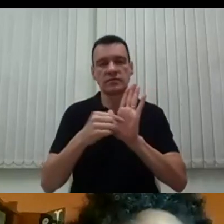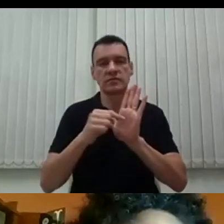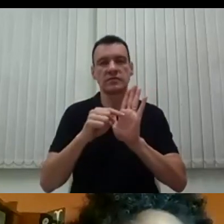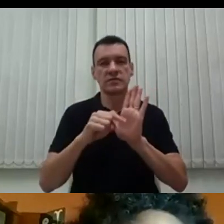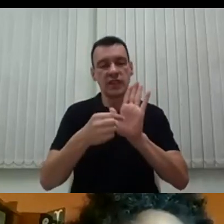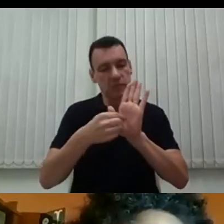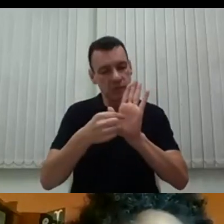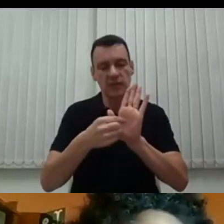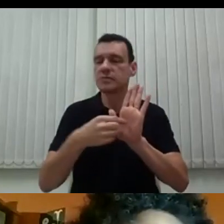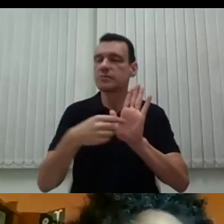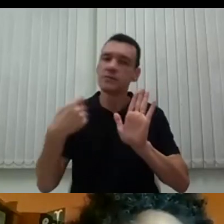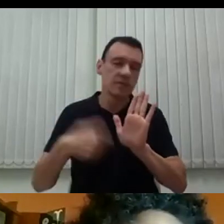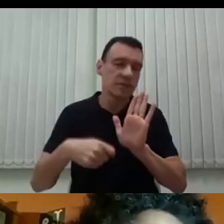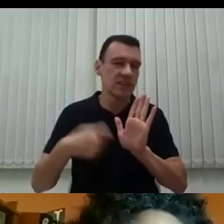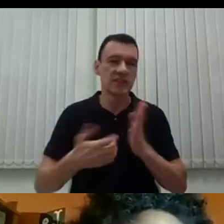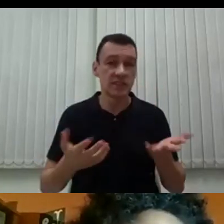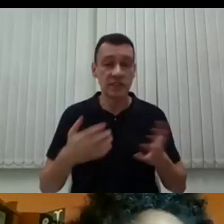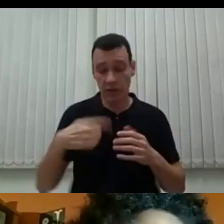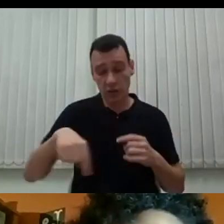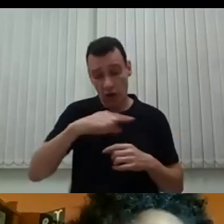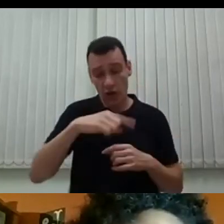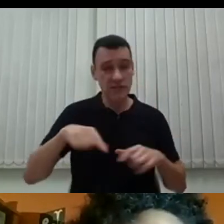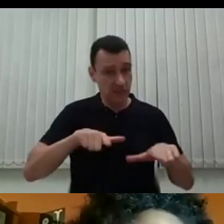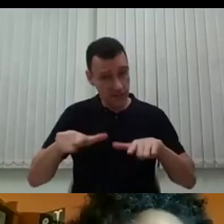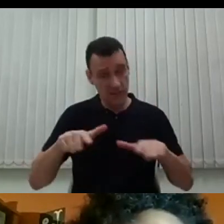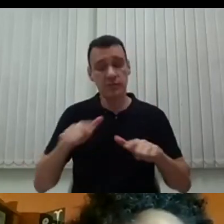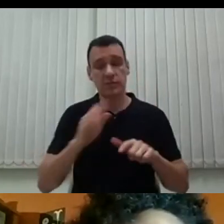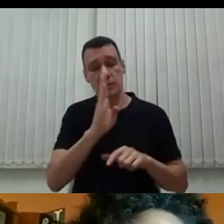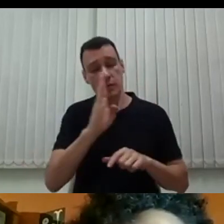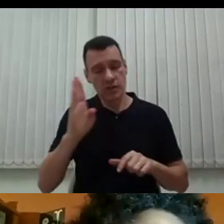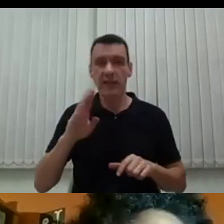nós bibliotecários e bibliotecárias, mas é preciso